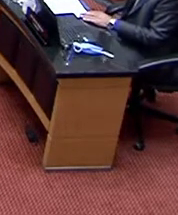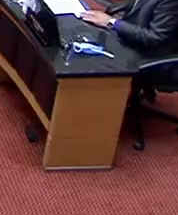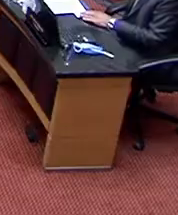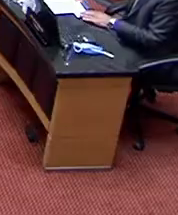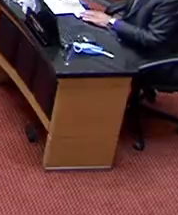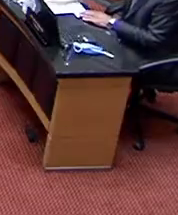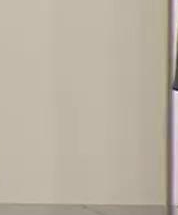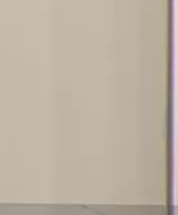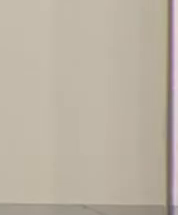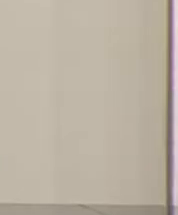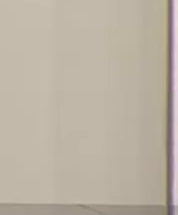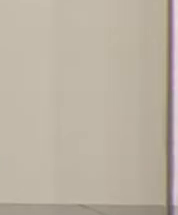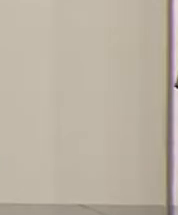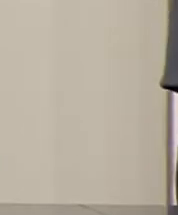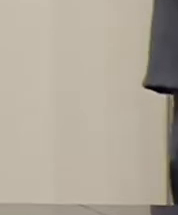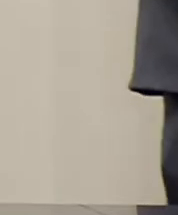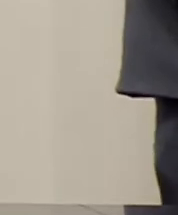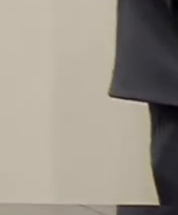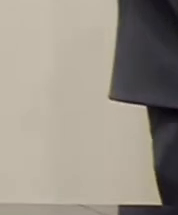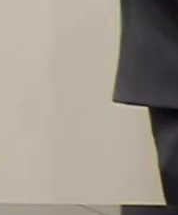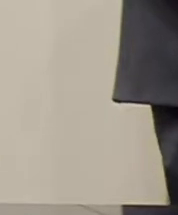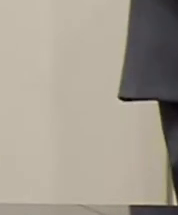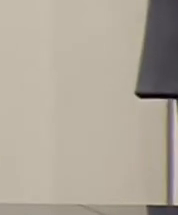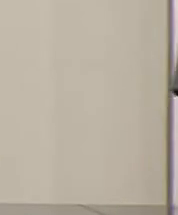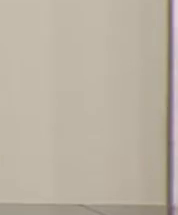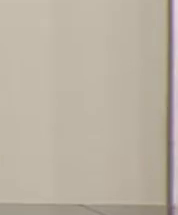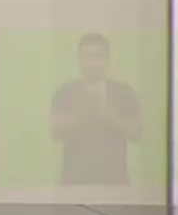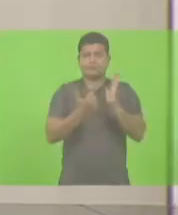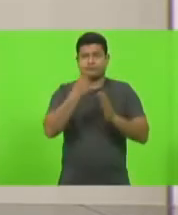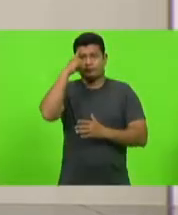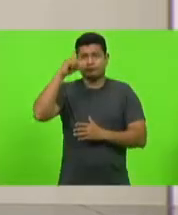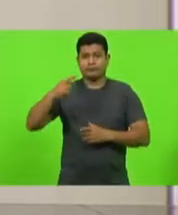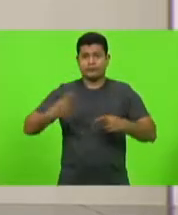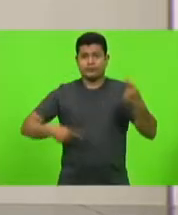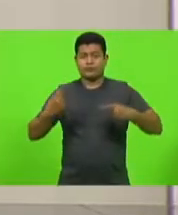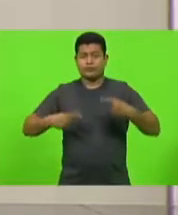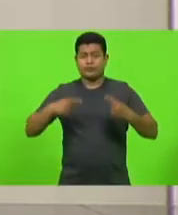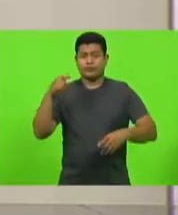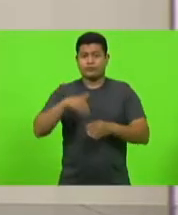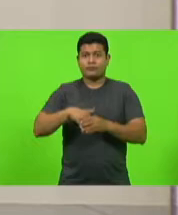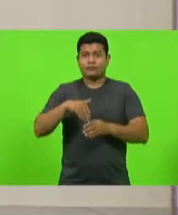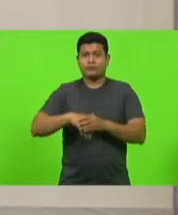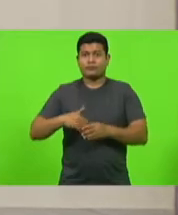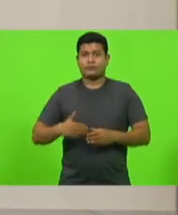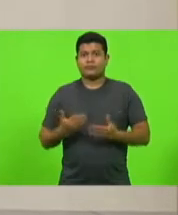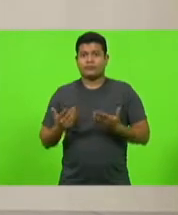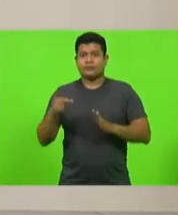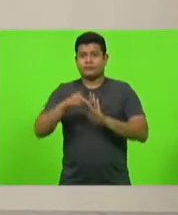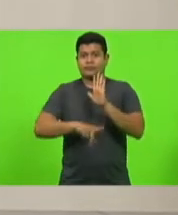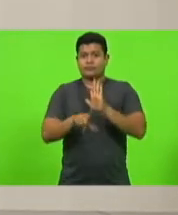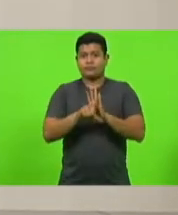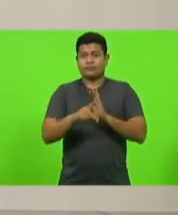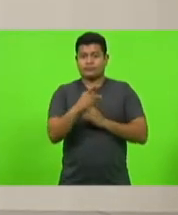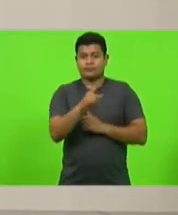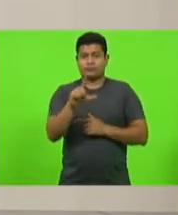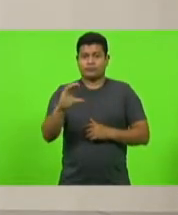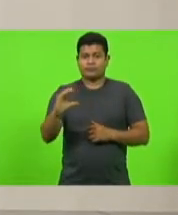Temos quórum, então vamos à ordem do dia. Discussão e votação em primeiro turno do projeto de lei